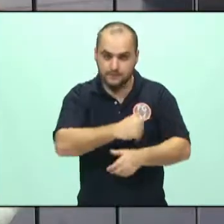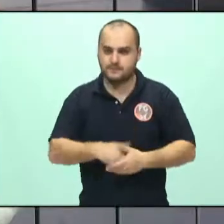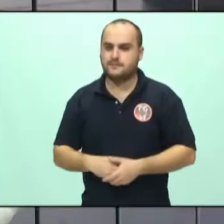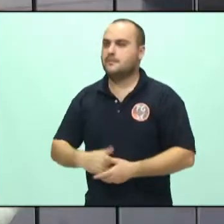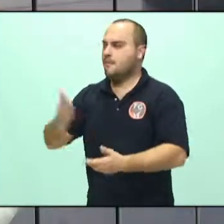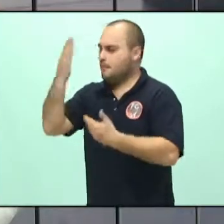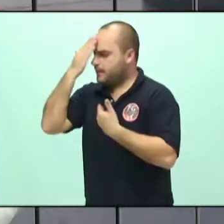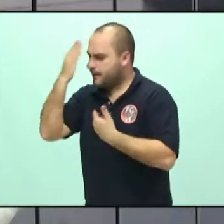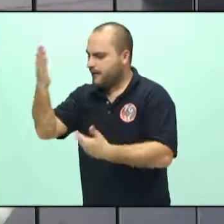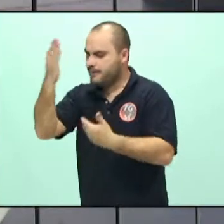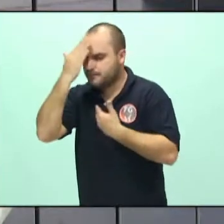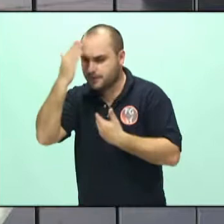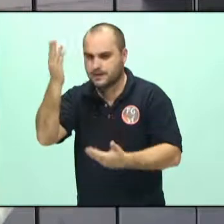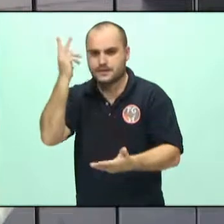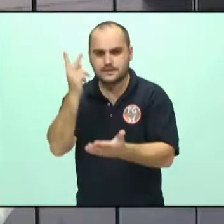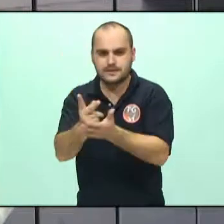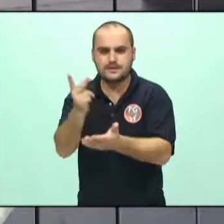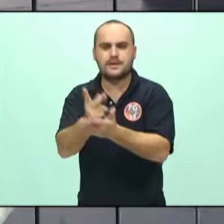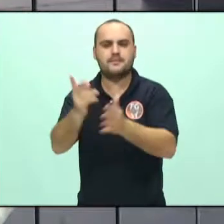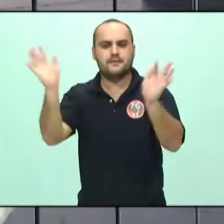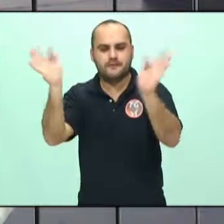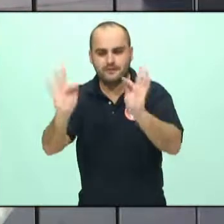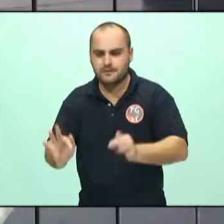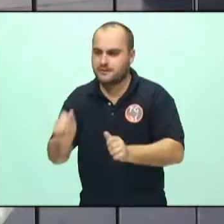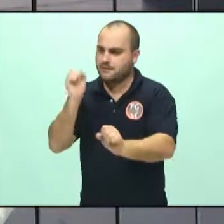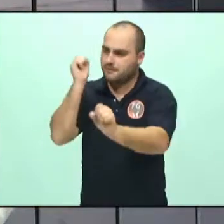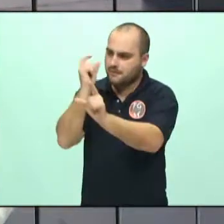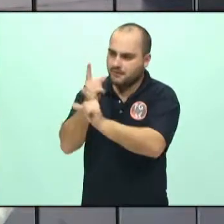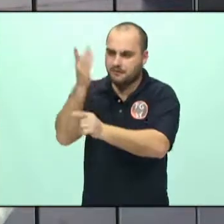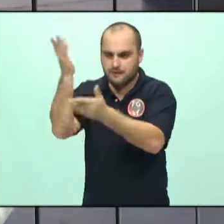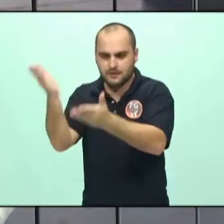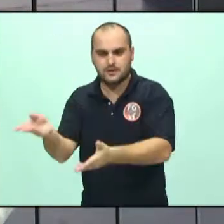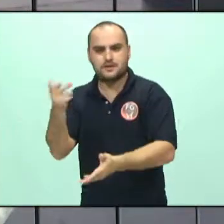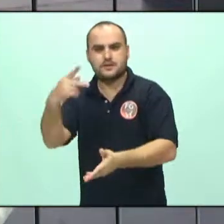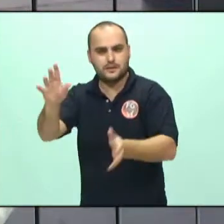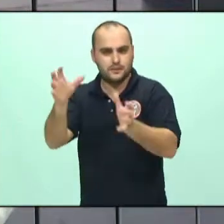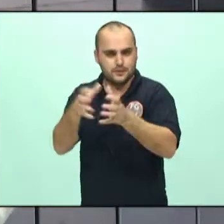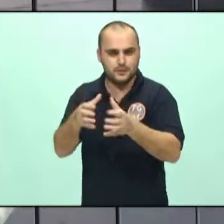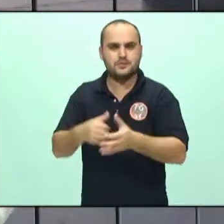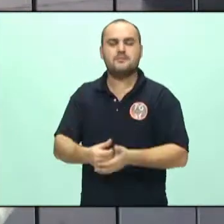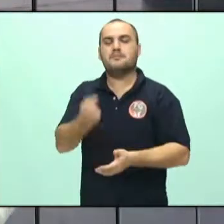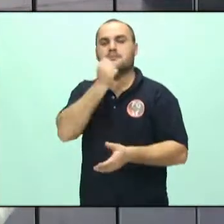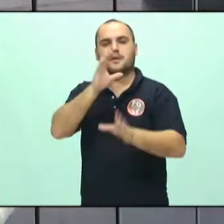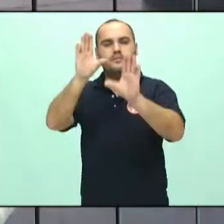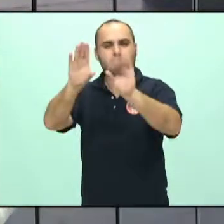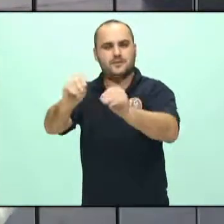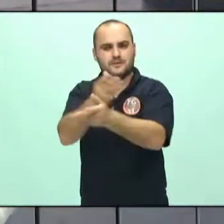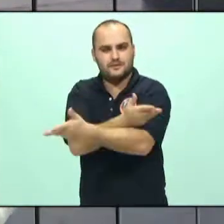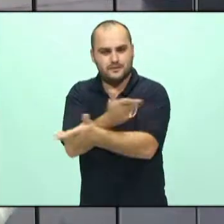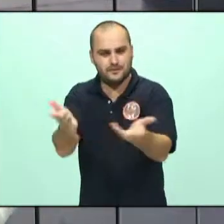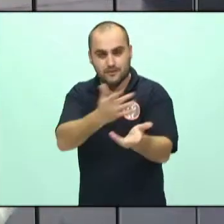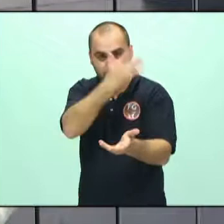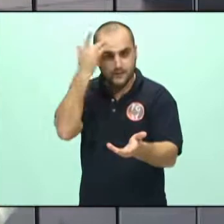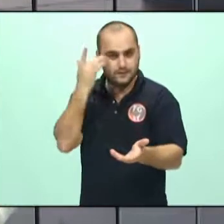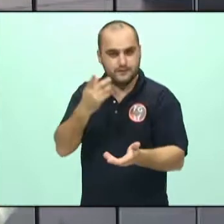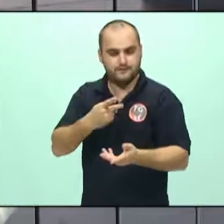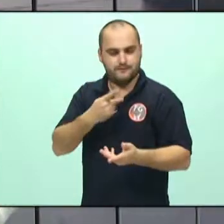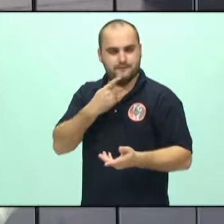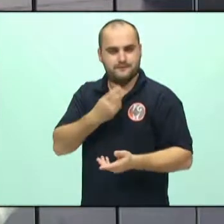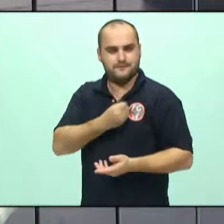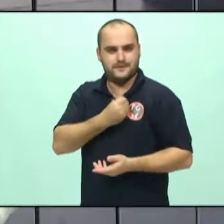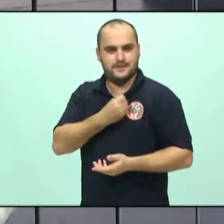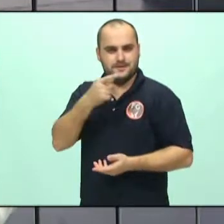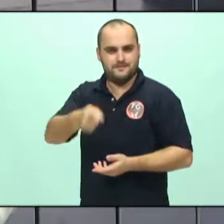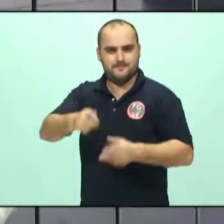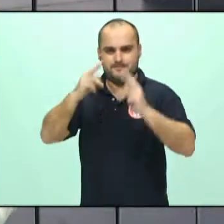Antônio. Muito obrigado. Sempre uma satisfação encontrar você, toda a tua equipe. Desejar uma boa noite também para todos que estão acompanhando a TV Câmara